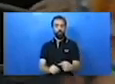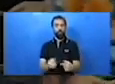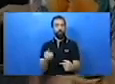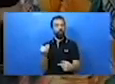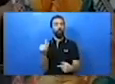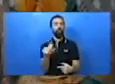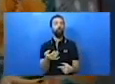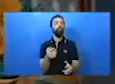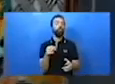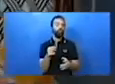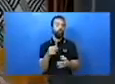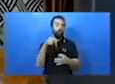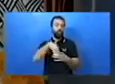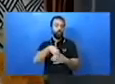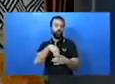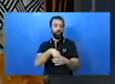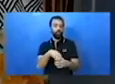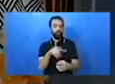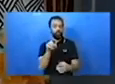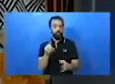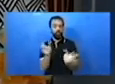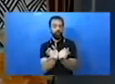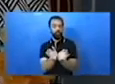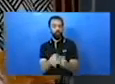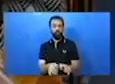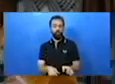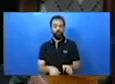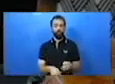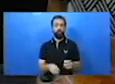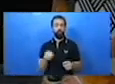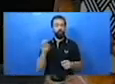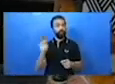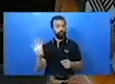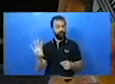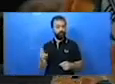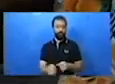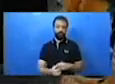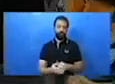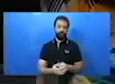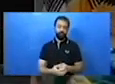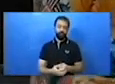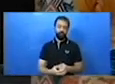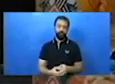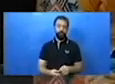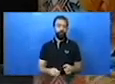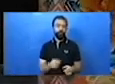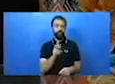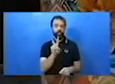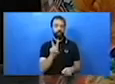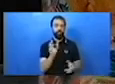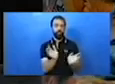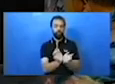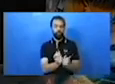Quantos palitos tem em um grupo? Olha lá em cima. 4. E 2 grupos? Como